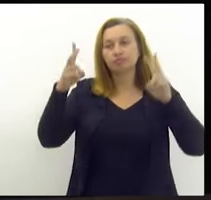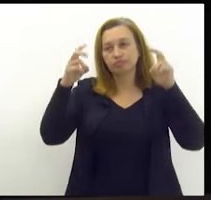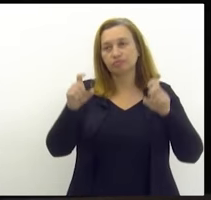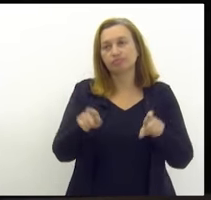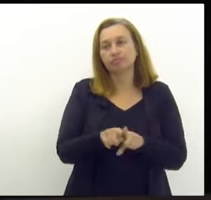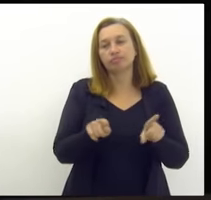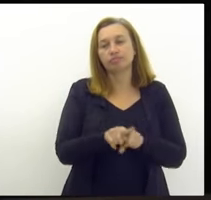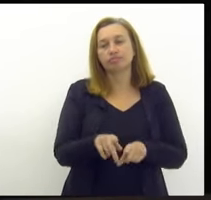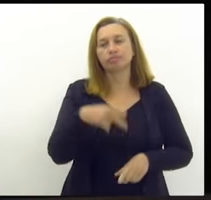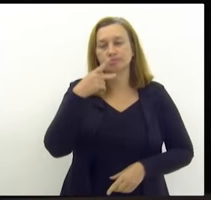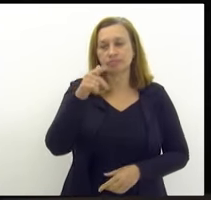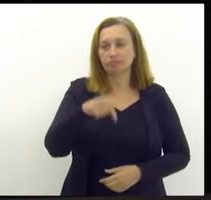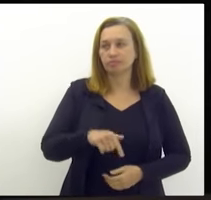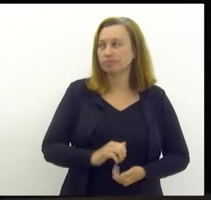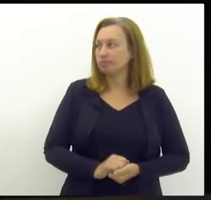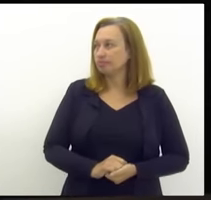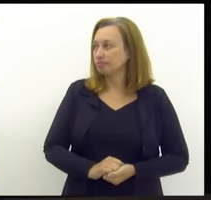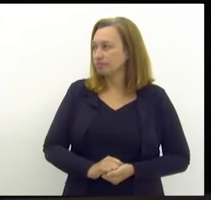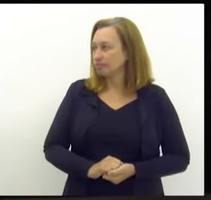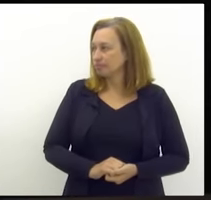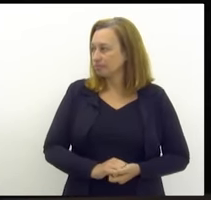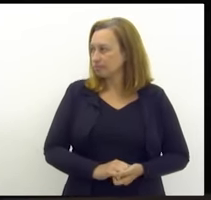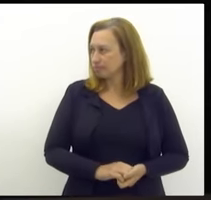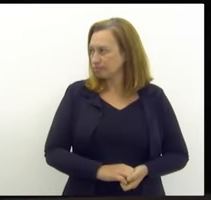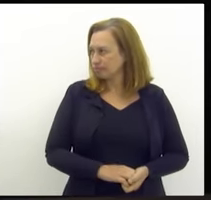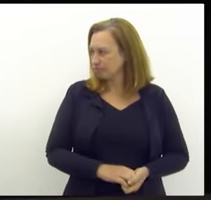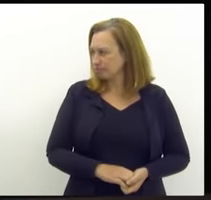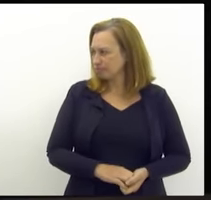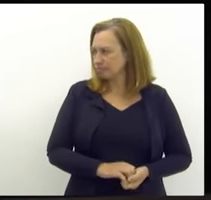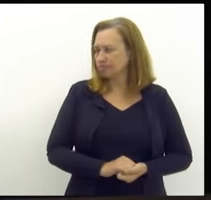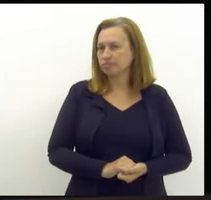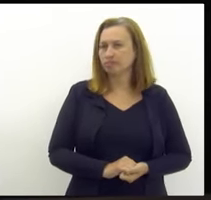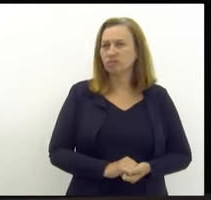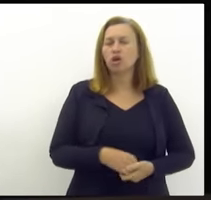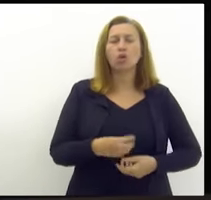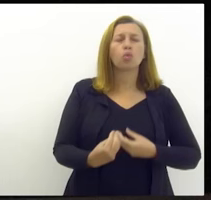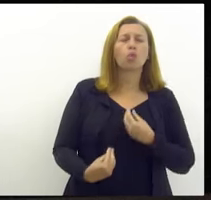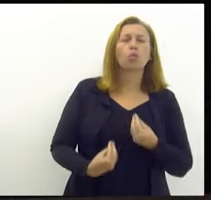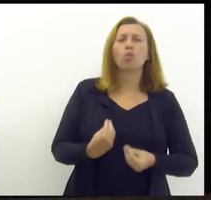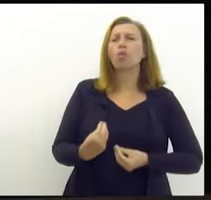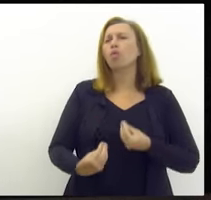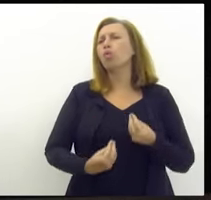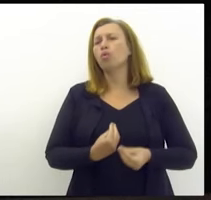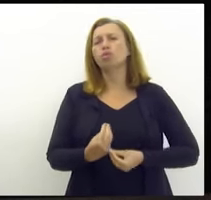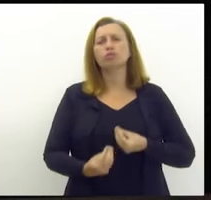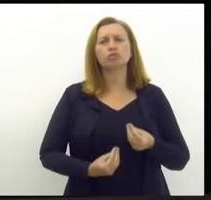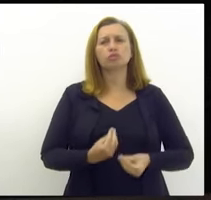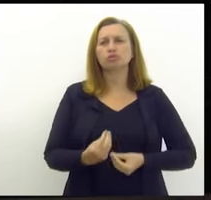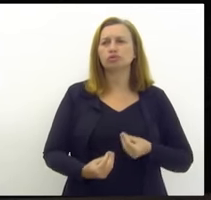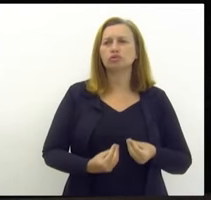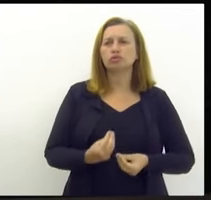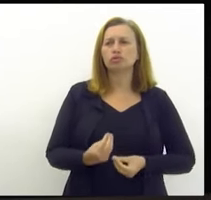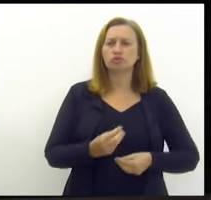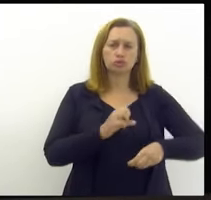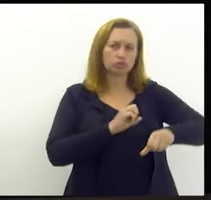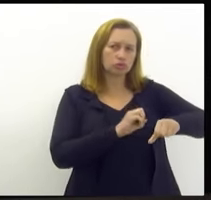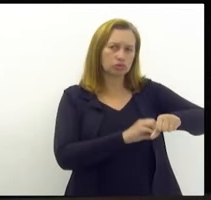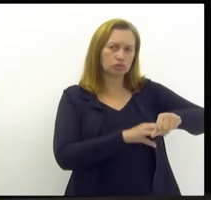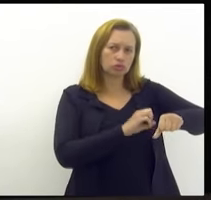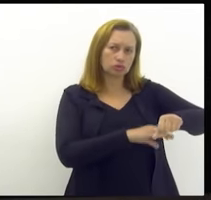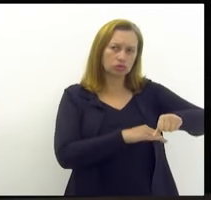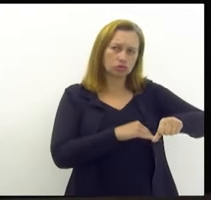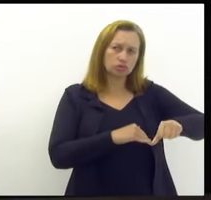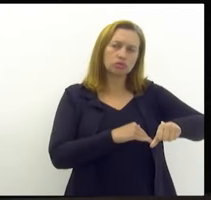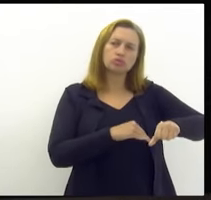quero colocar aqui né é que a a maneira como os os os os Fundos são a legislação